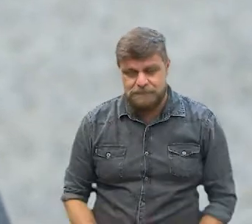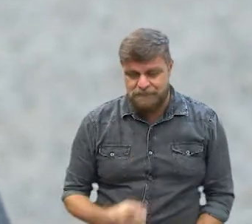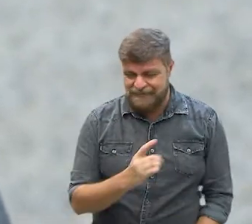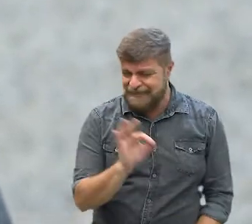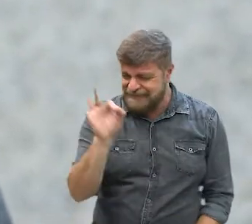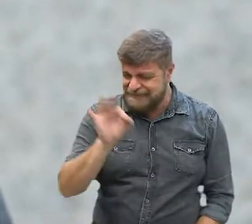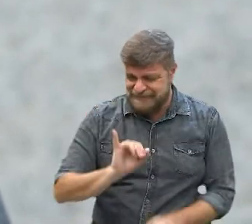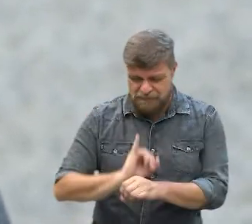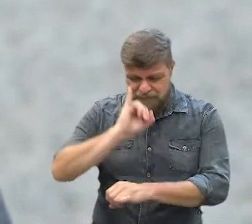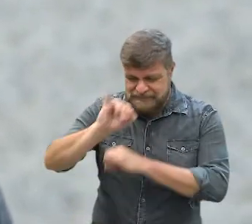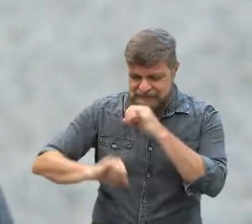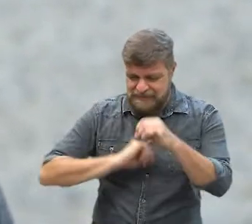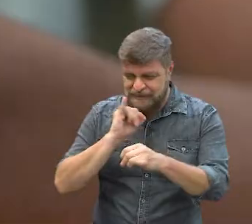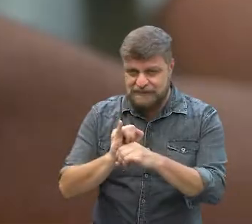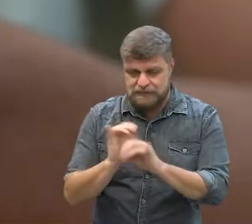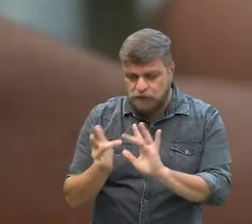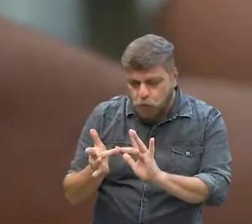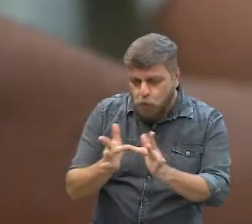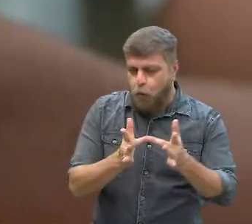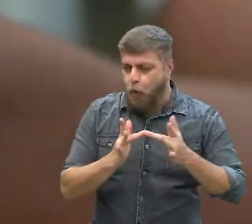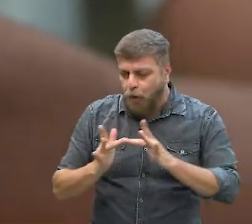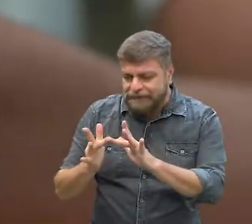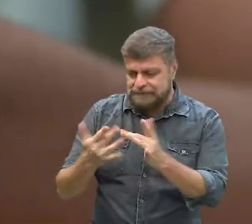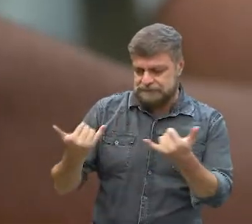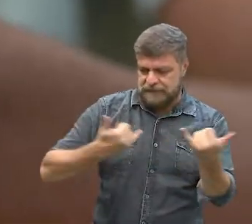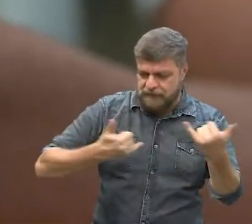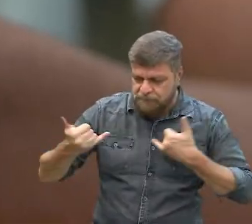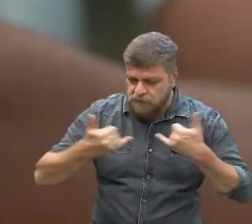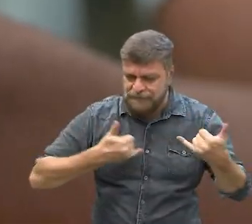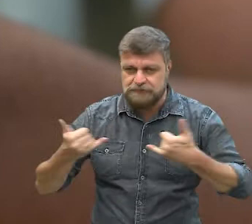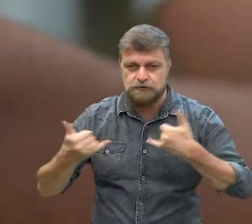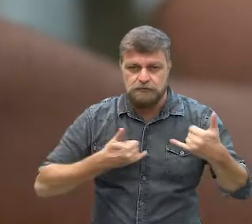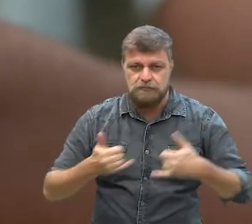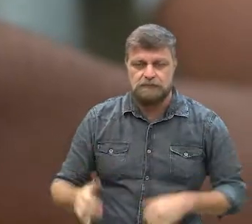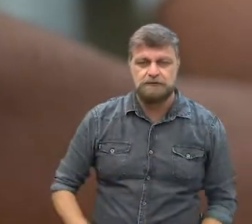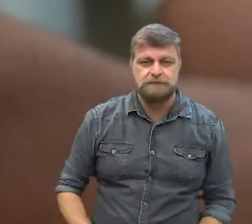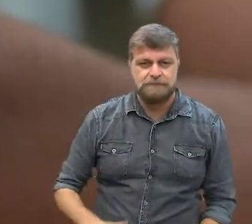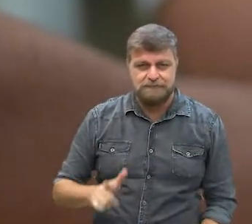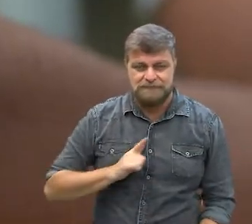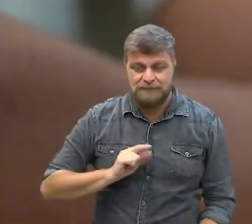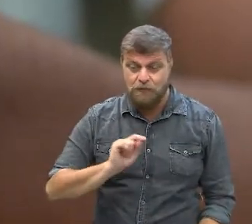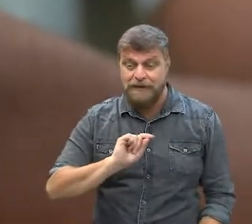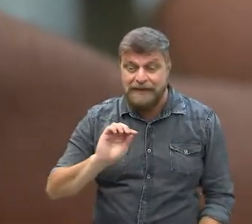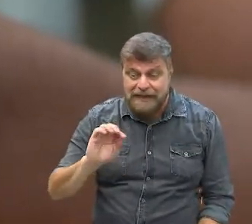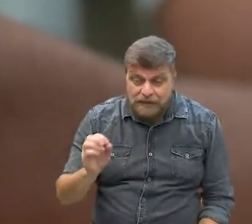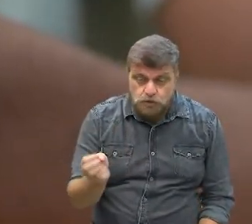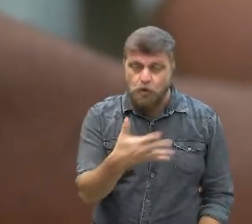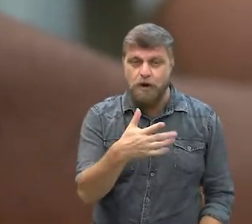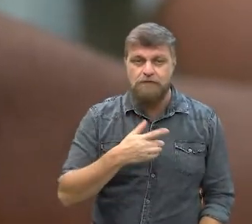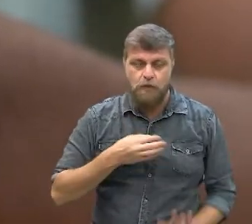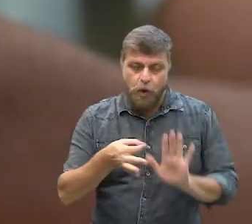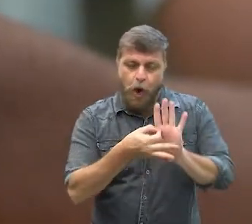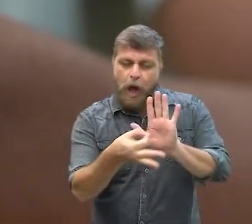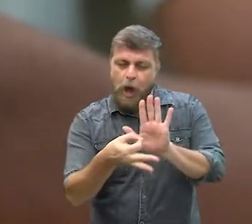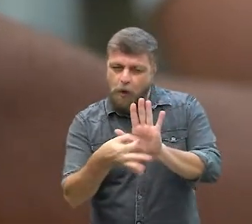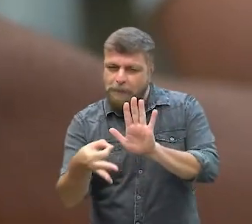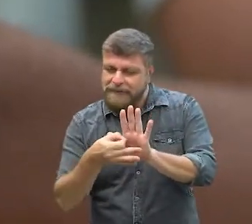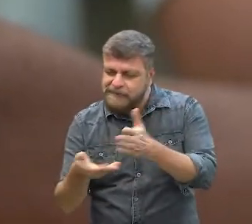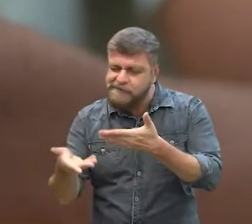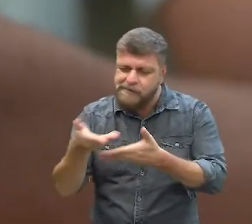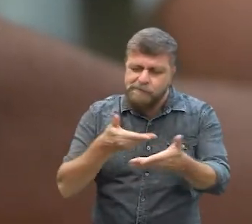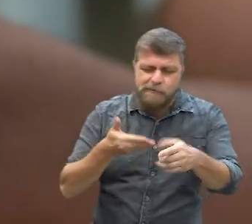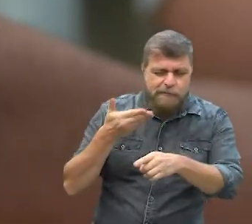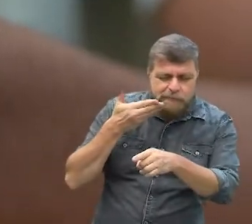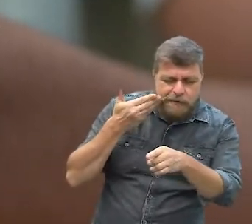100% conectado, né, com todas as informações, com o que há de novo, com a opinião dos